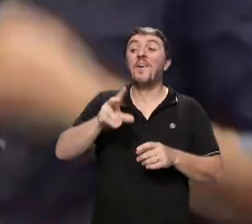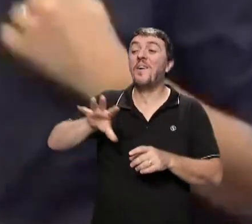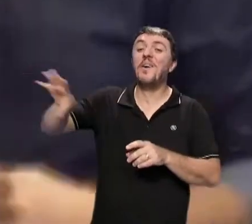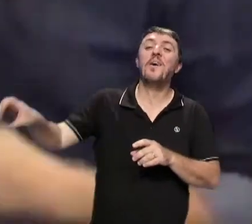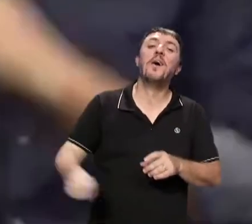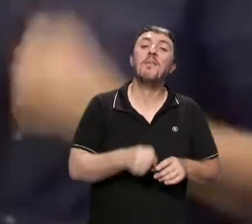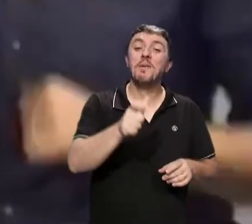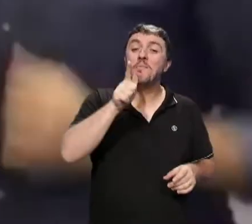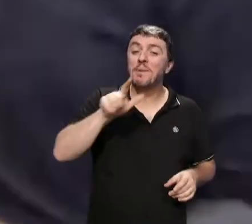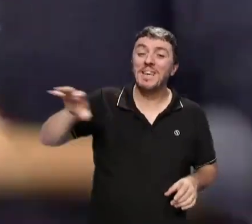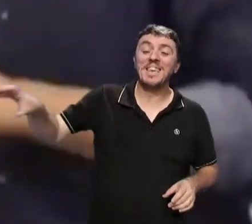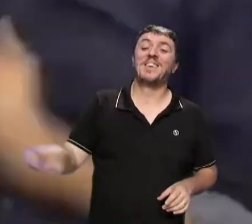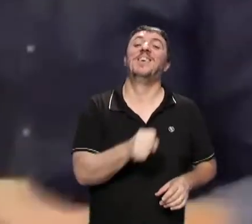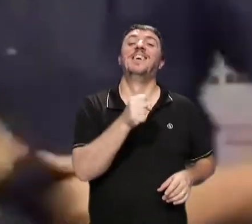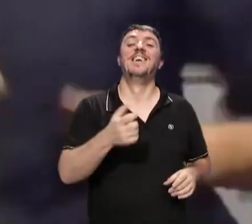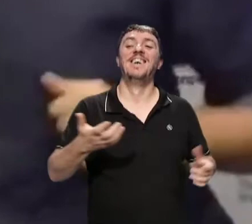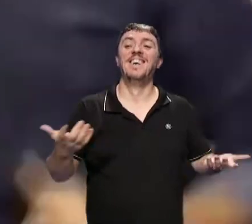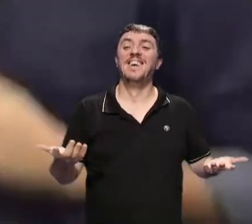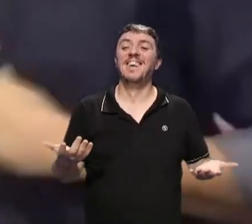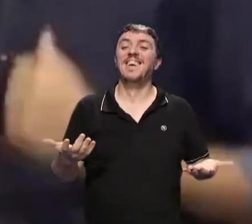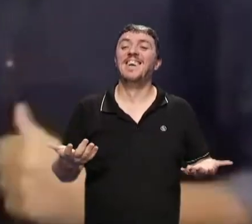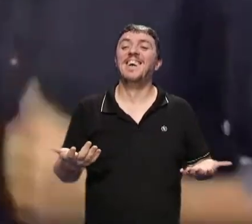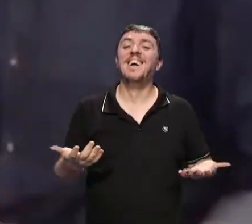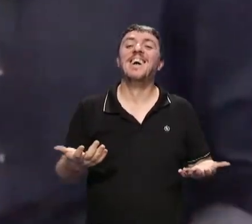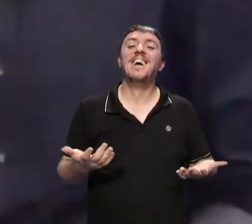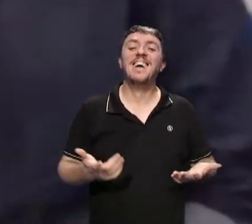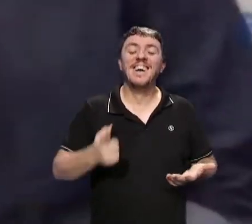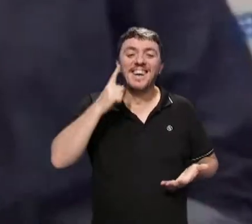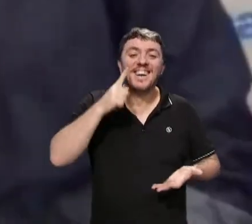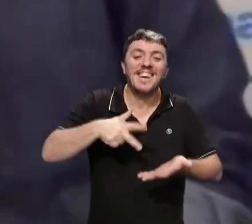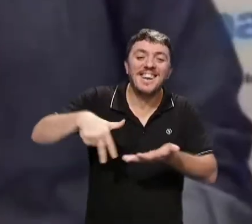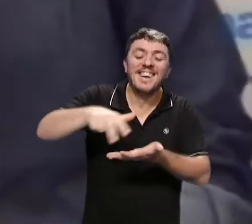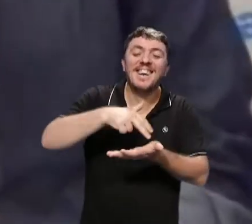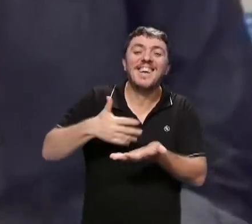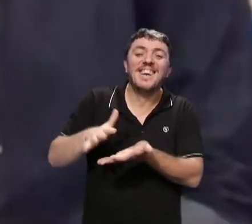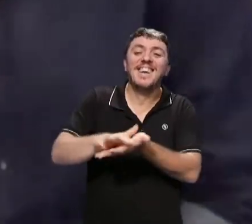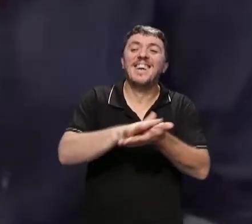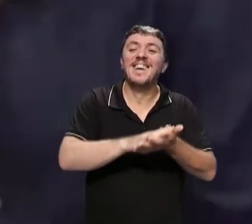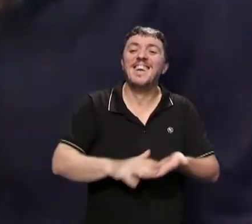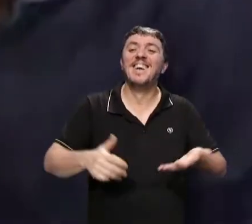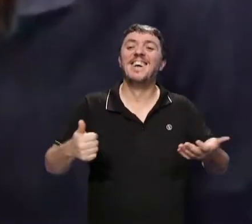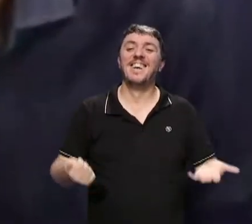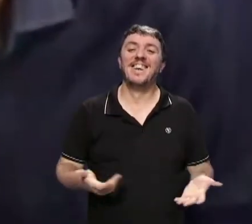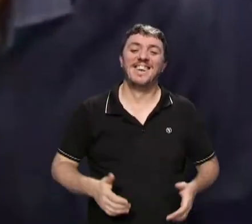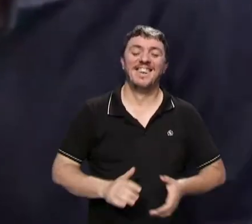o pinto do Porchat, fugiu com uma galinha da vizinha. Maravilhoso.